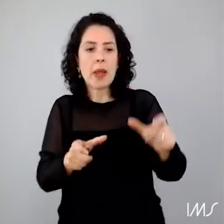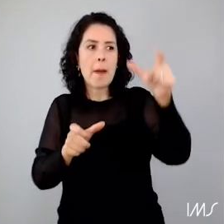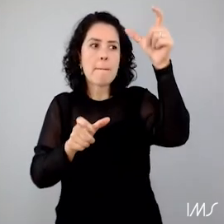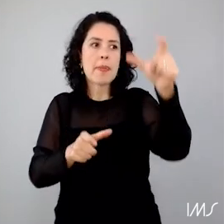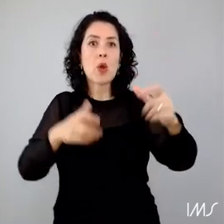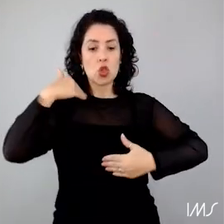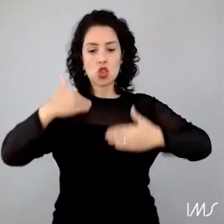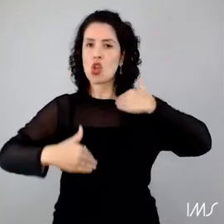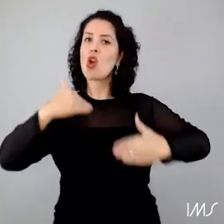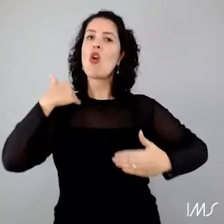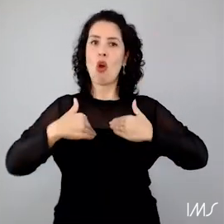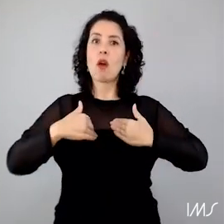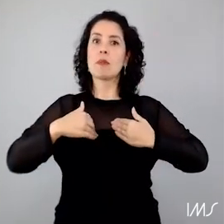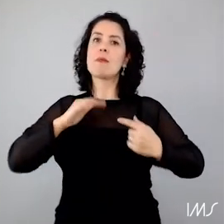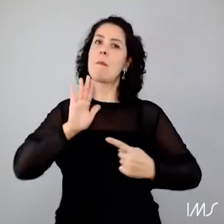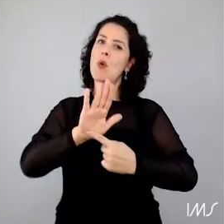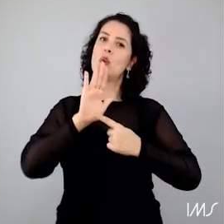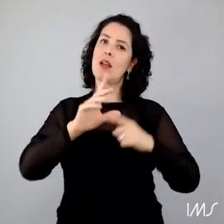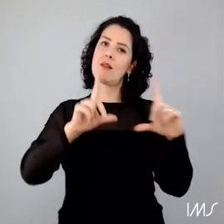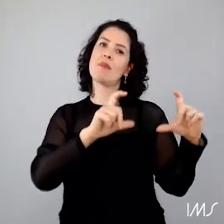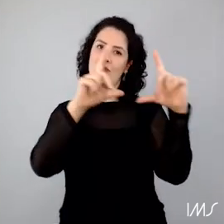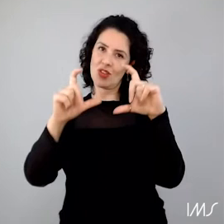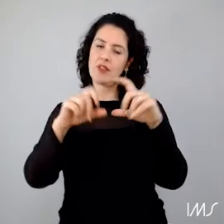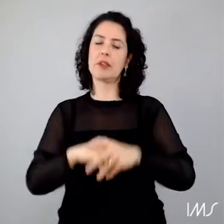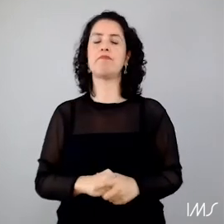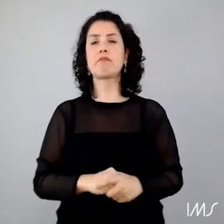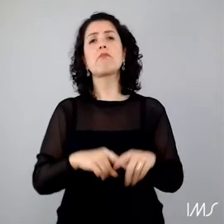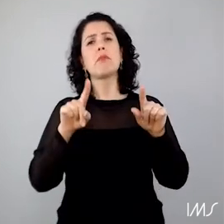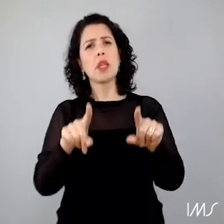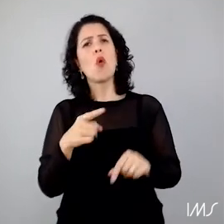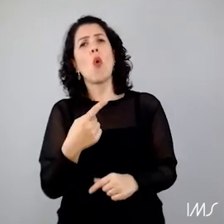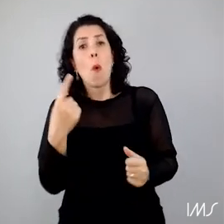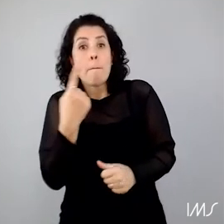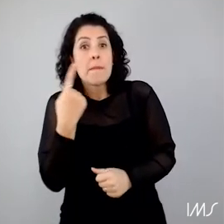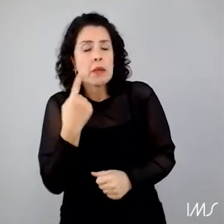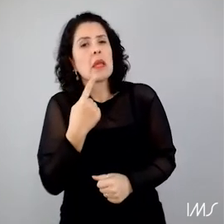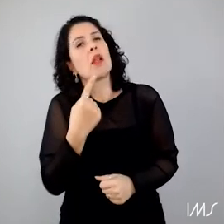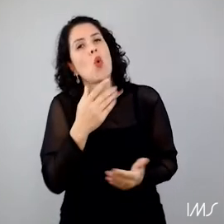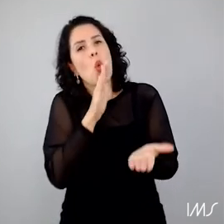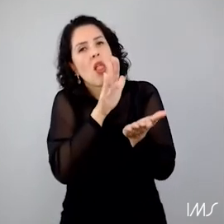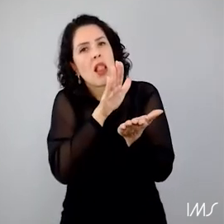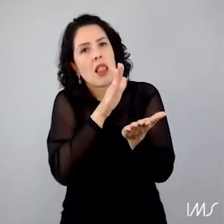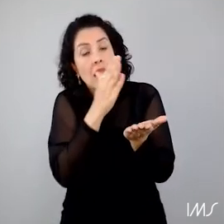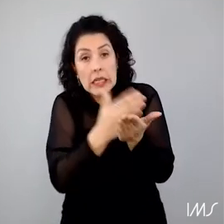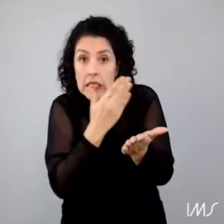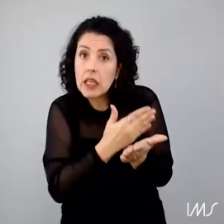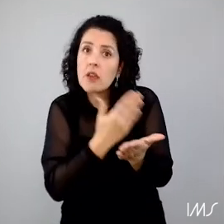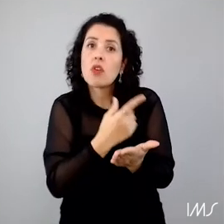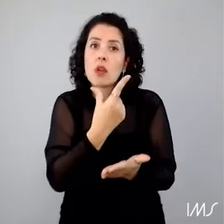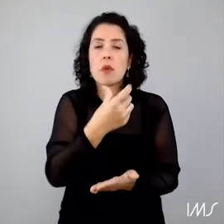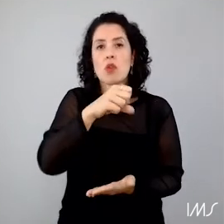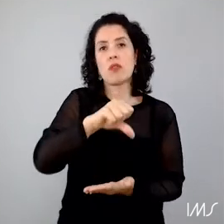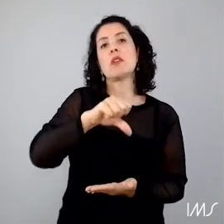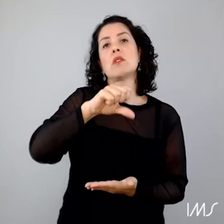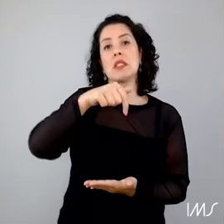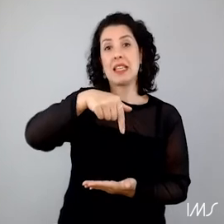74, leve esse título, é uma preposição relacionar, que também implica no convite a entrar nessas imagens. Então, em sua produção crítica,